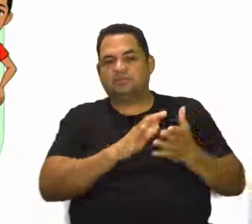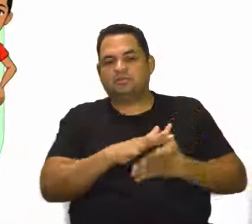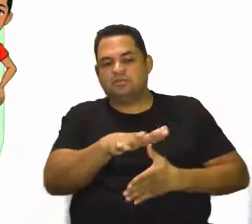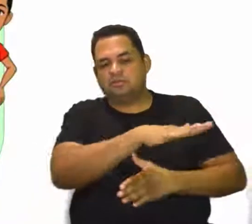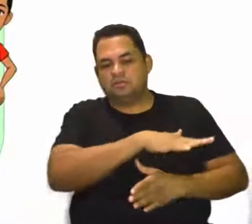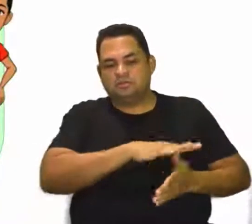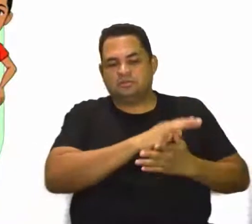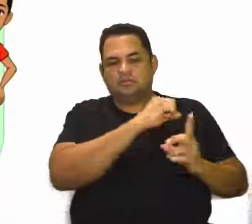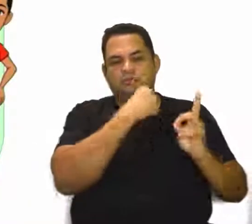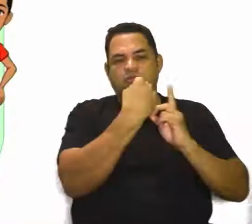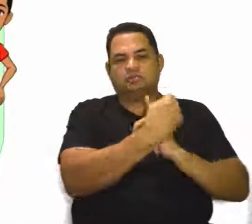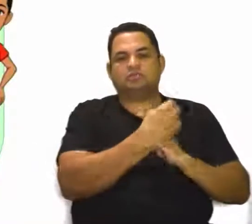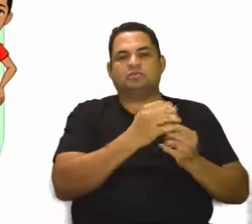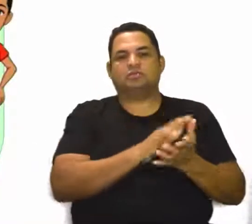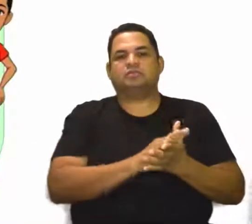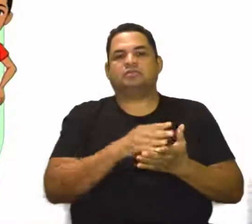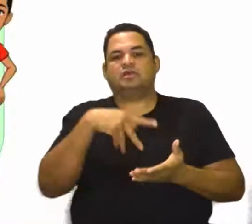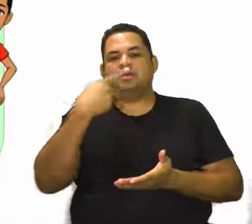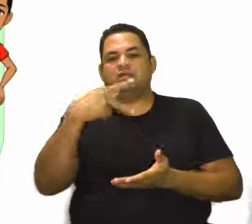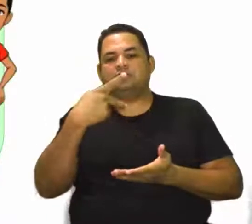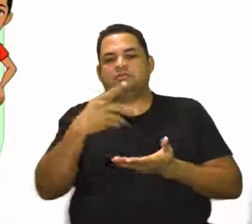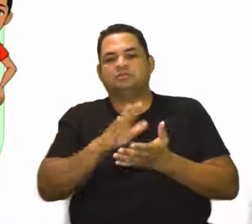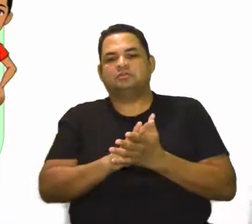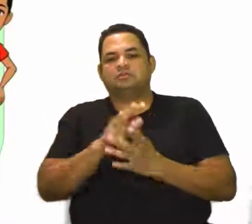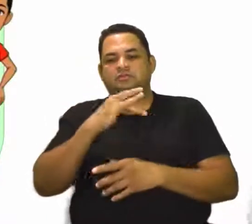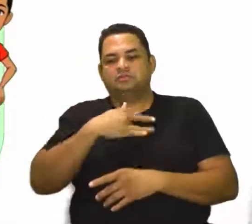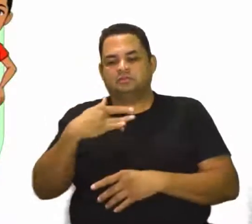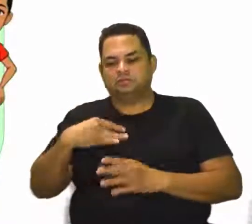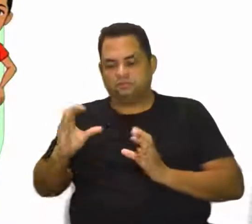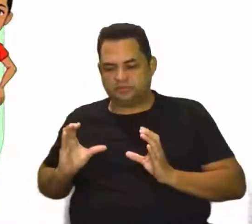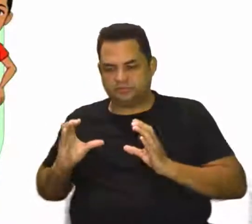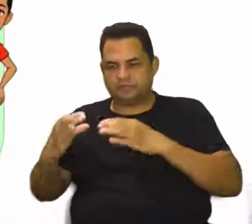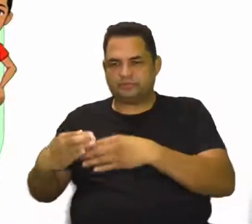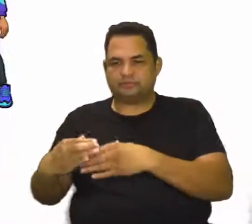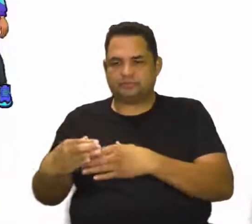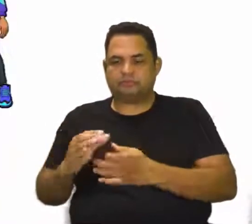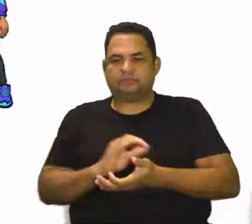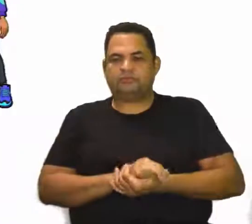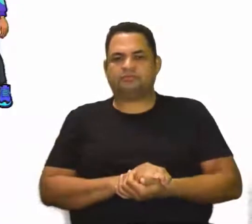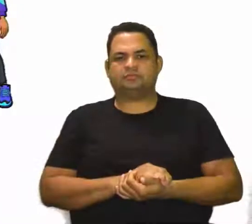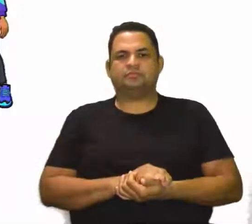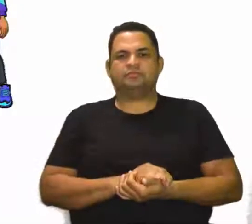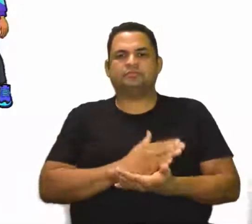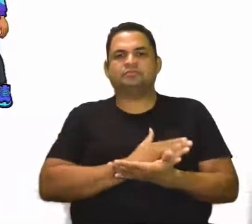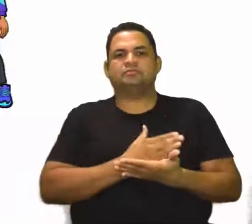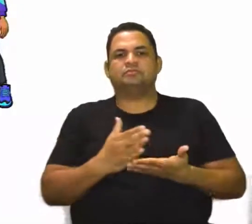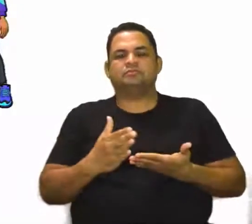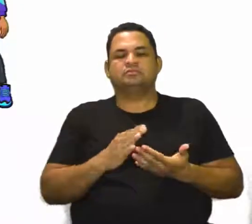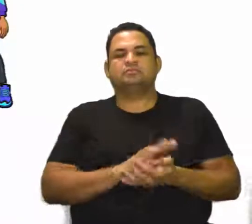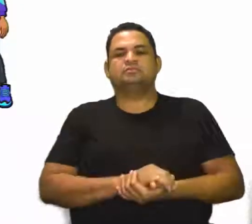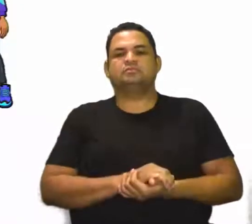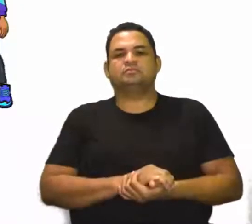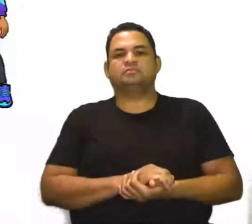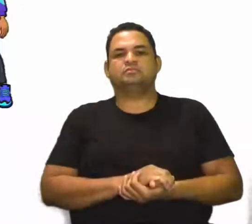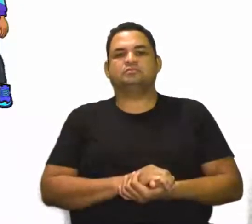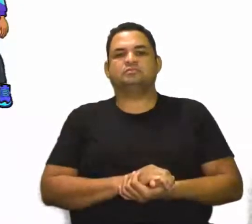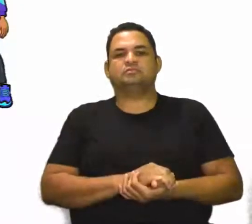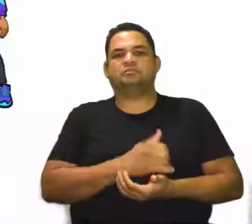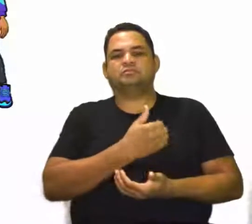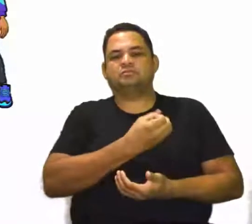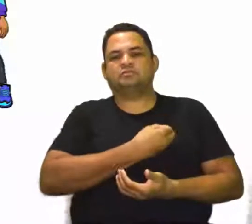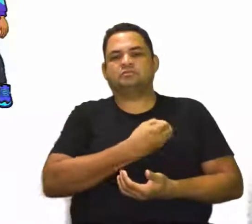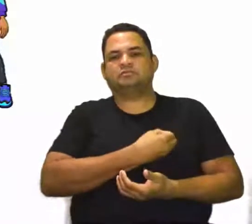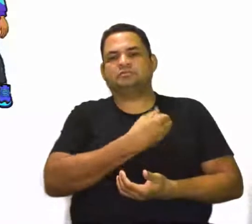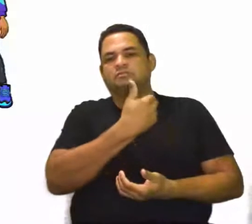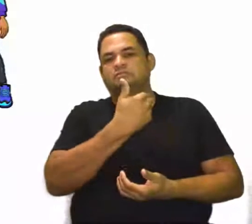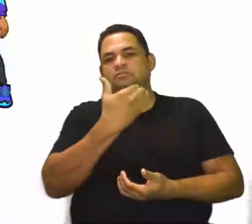e sociedade ali para falar um pouco mais da saúde coletiva. Iniciando a nossa primeira aula, aula 10,